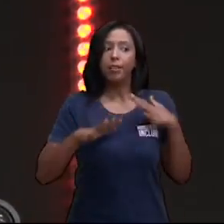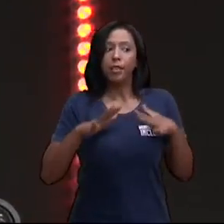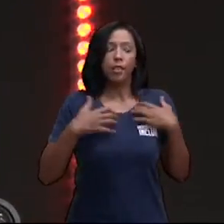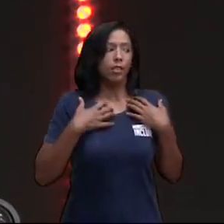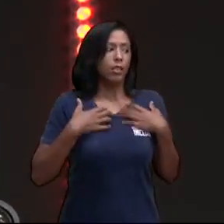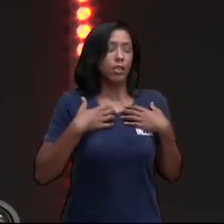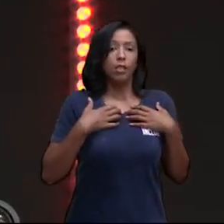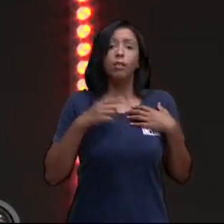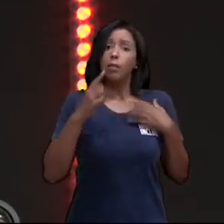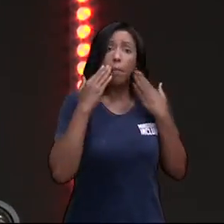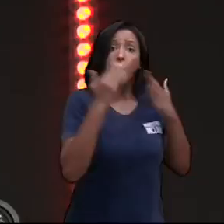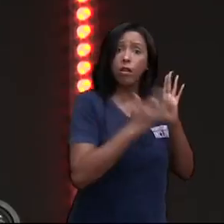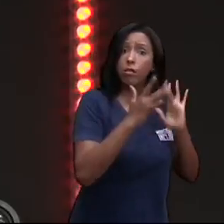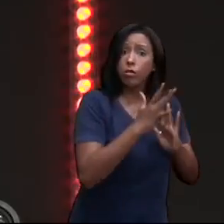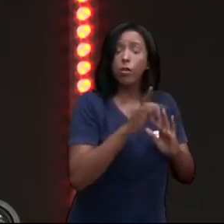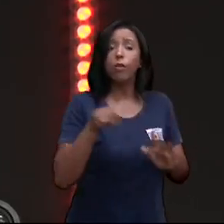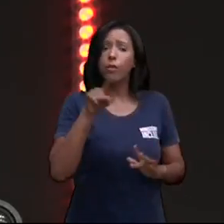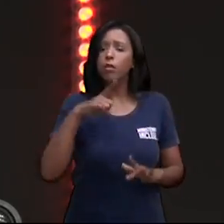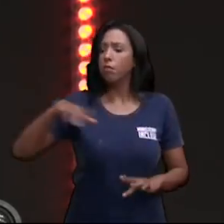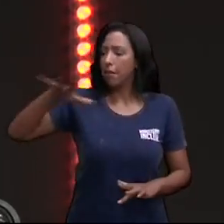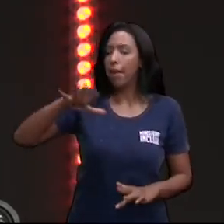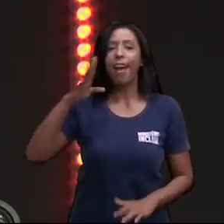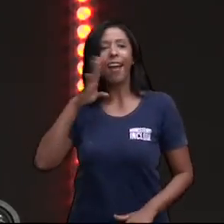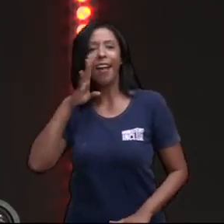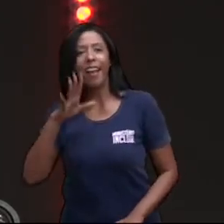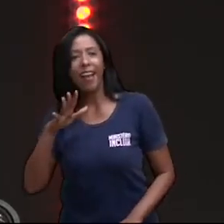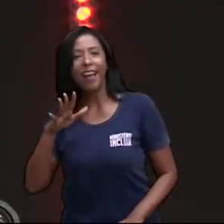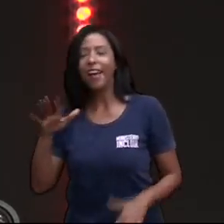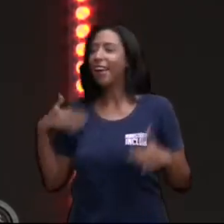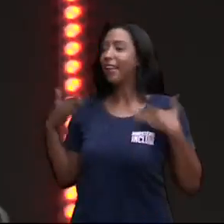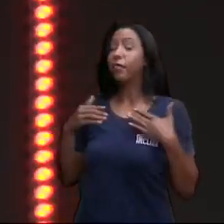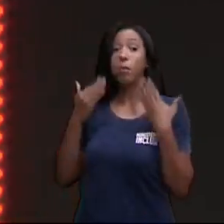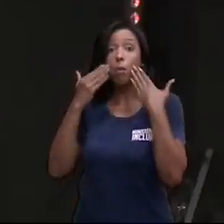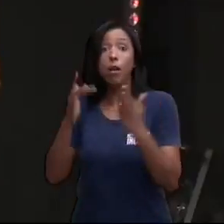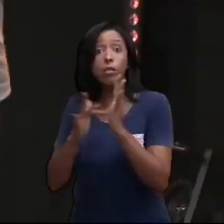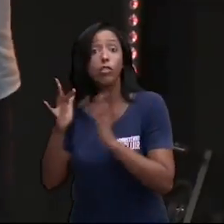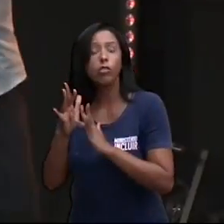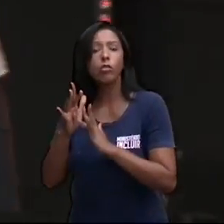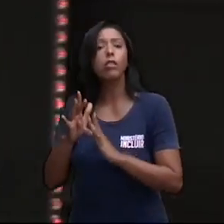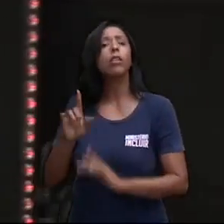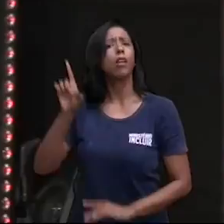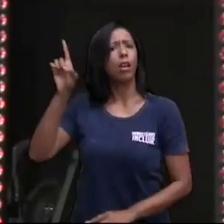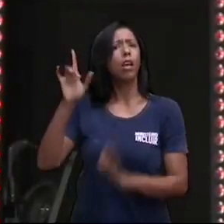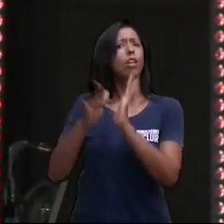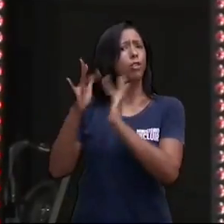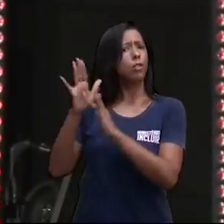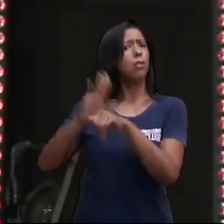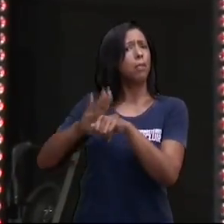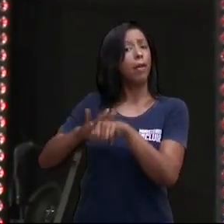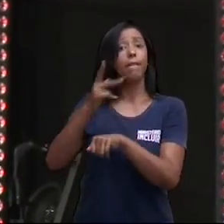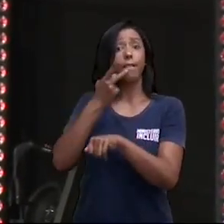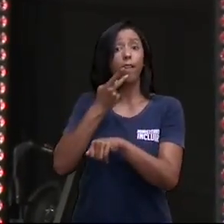reflete Cristo você está no ambiente aí legal você reflete Cristo O próprio Cristo disse olha assim